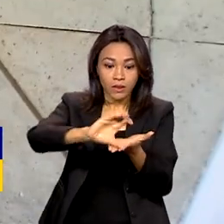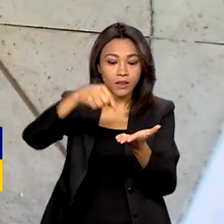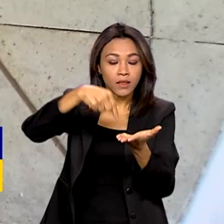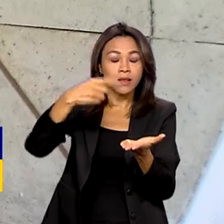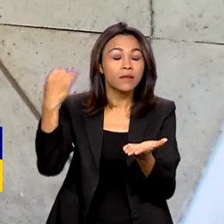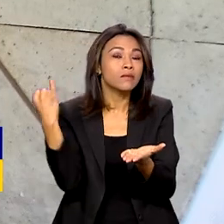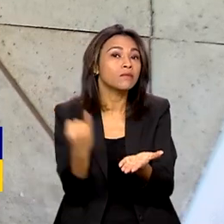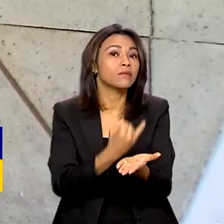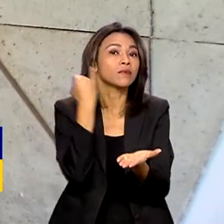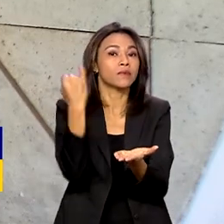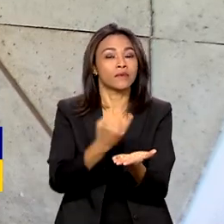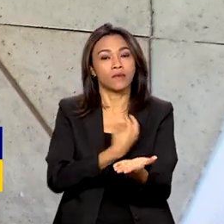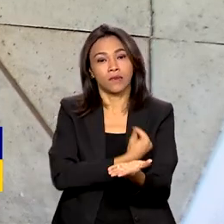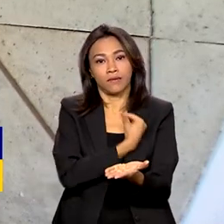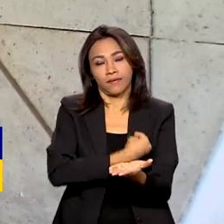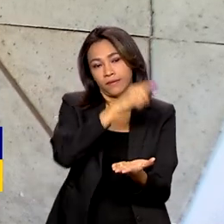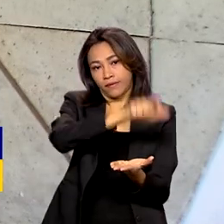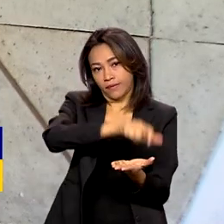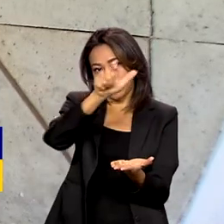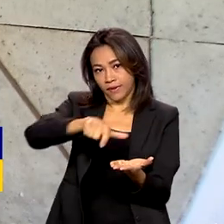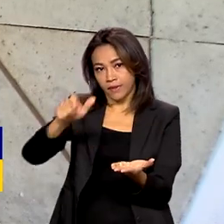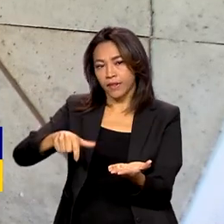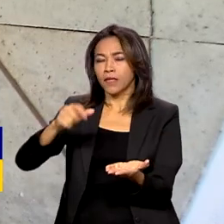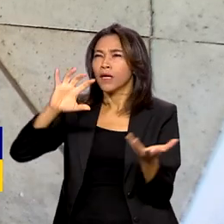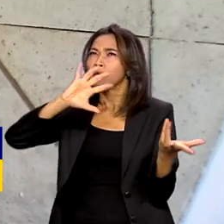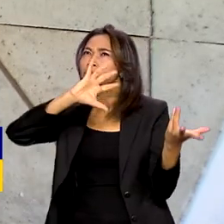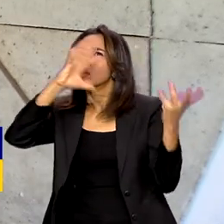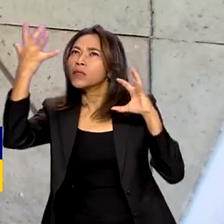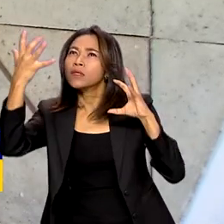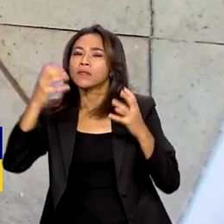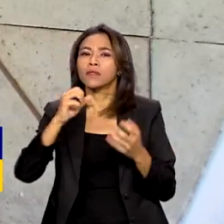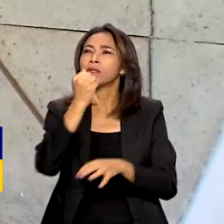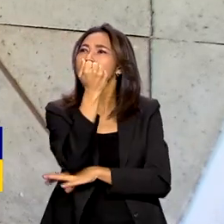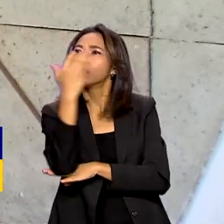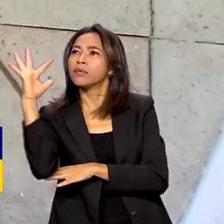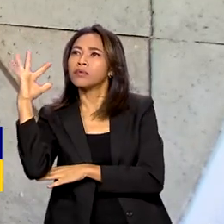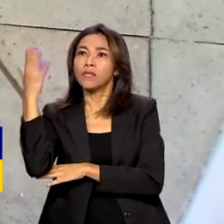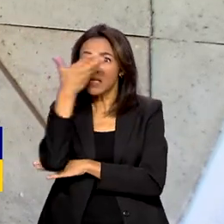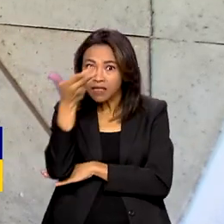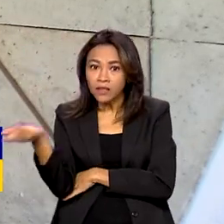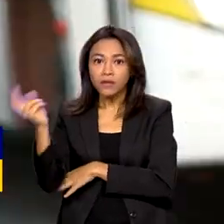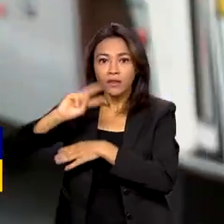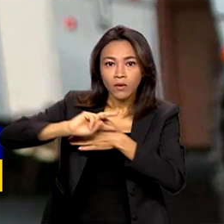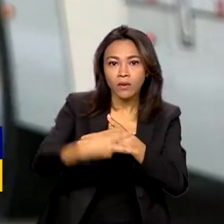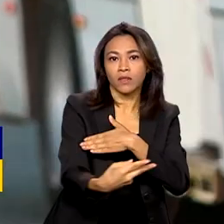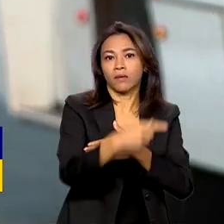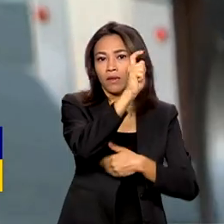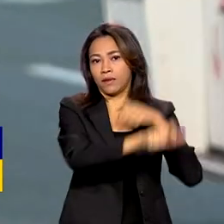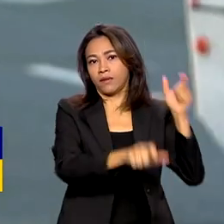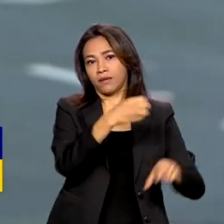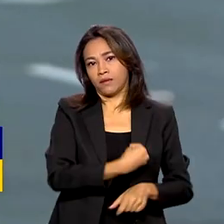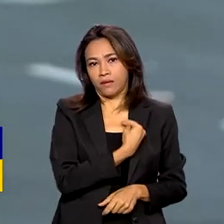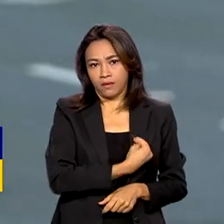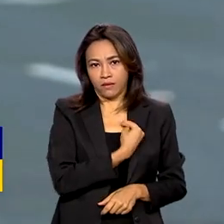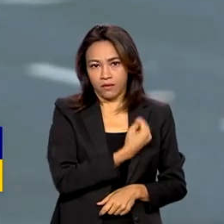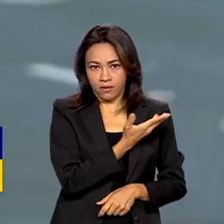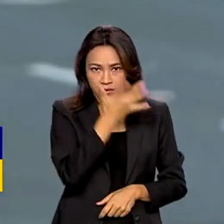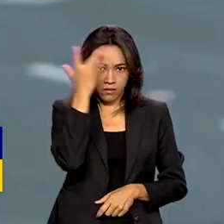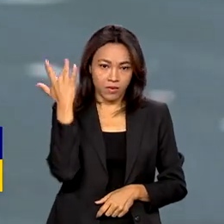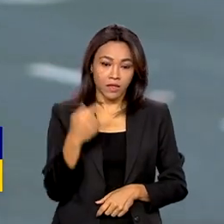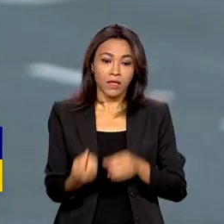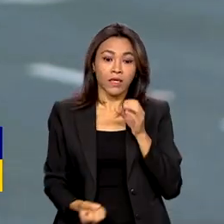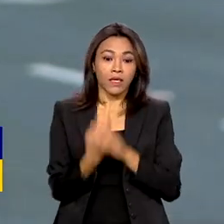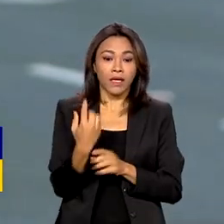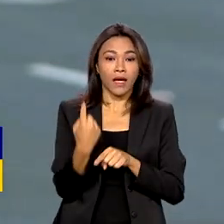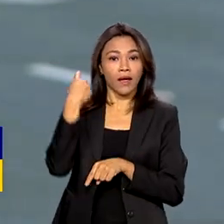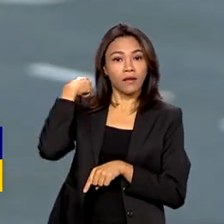das pessoas, porque o meio ambiente e as mudanças climáticas impactam diretamente na vida das pessoas. Criado em 1980,